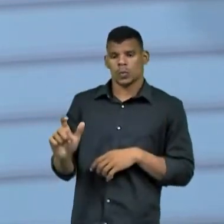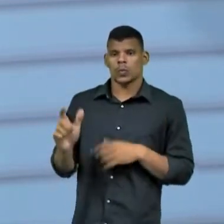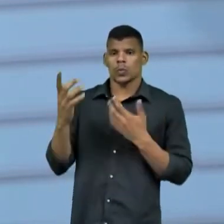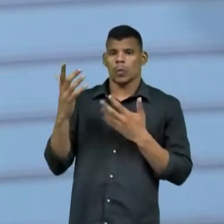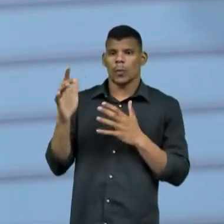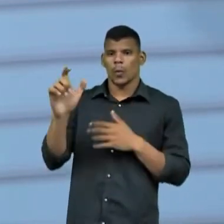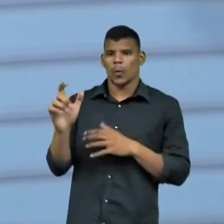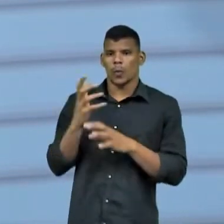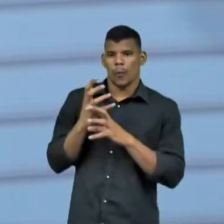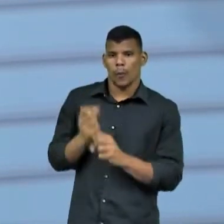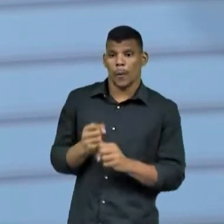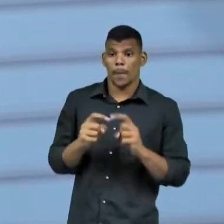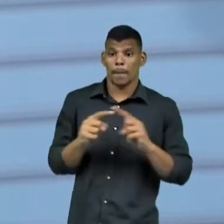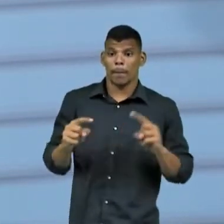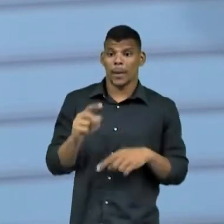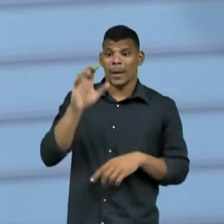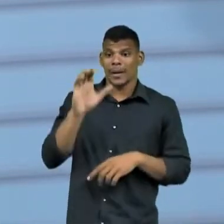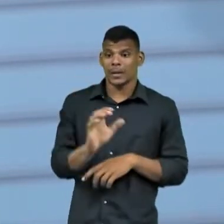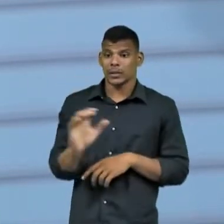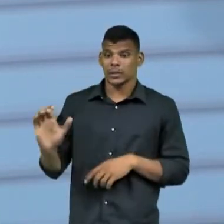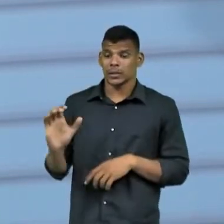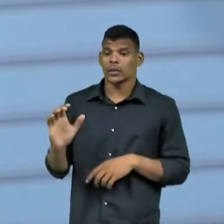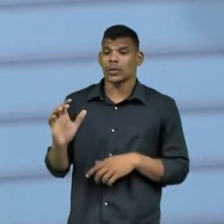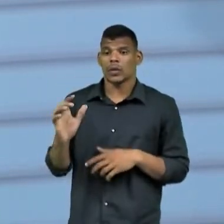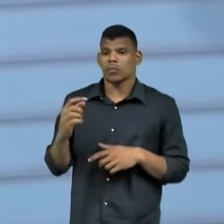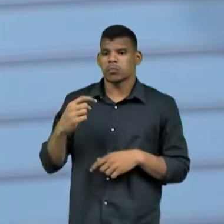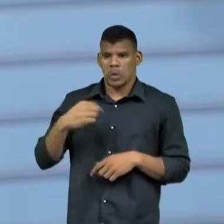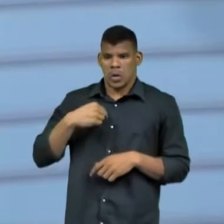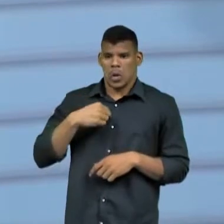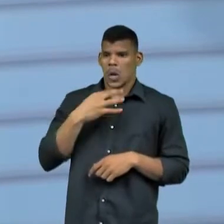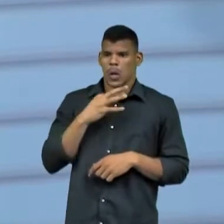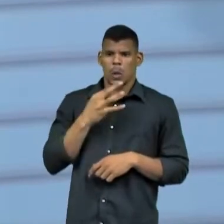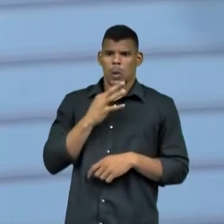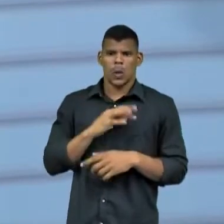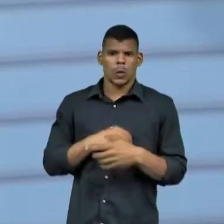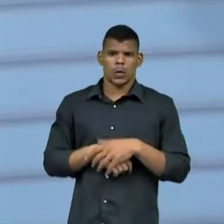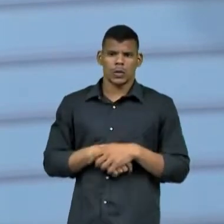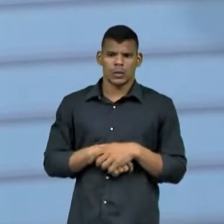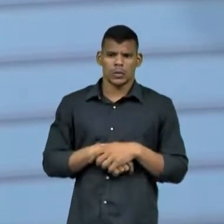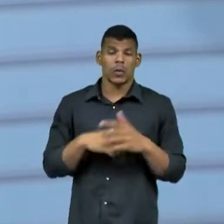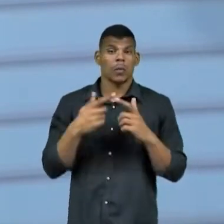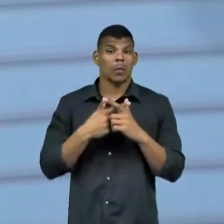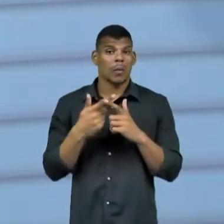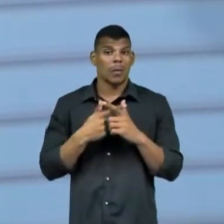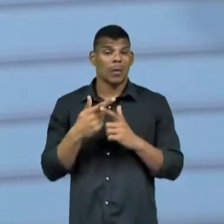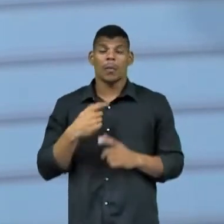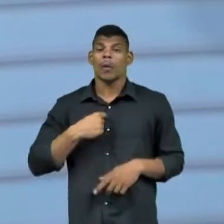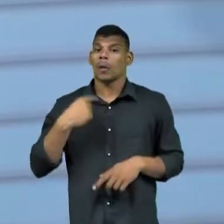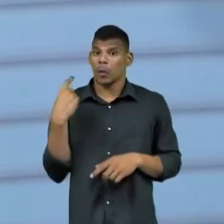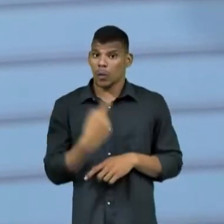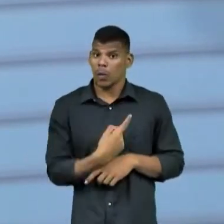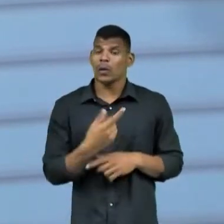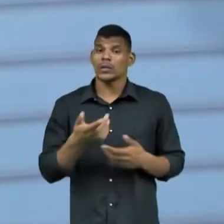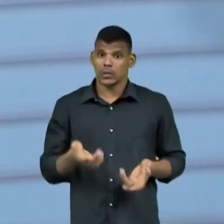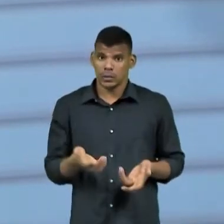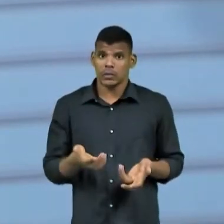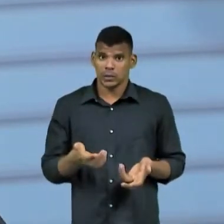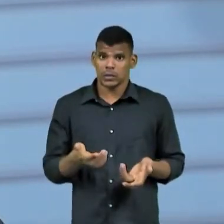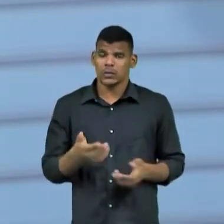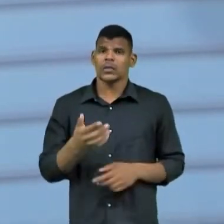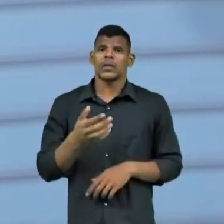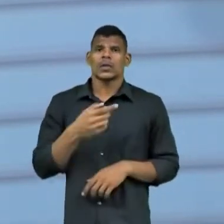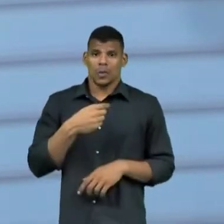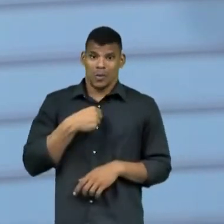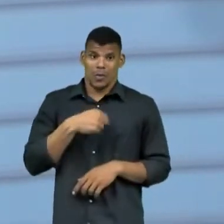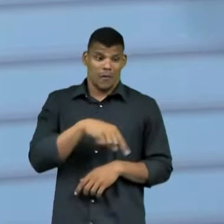cristãos Então eu acho que o grande problema não é a doutrina não é não é o cristianismo mas somos nós cristãos não é porque ao mesmo tempo que nós vamos